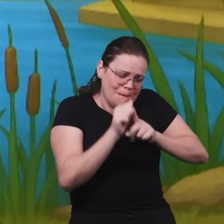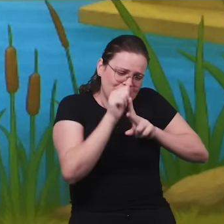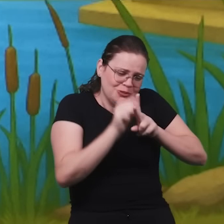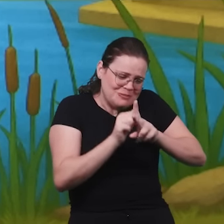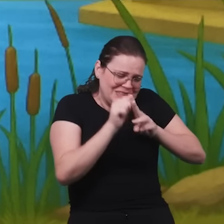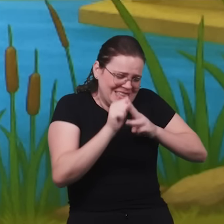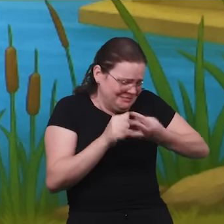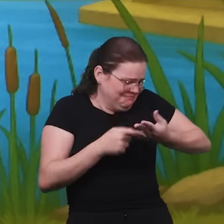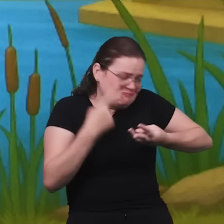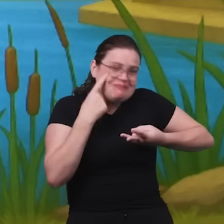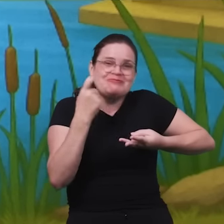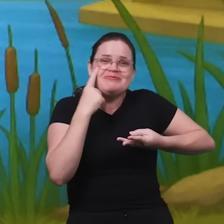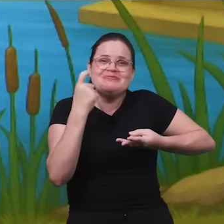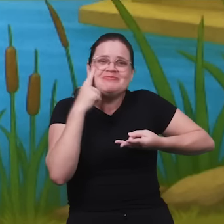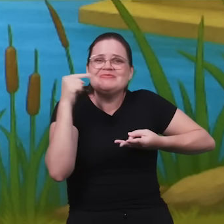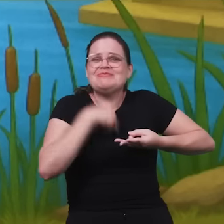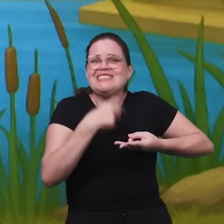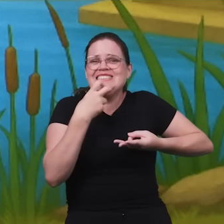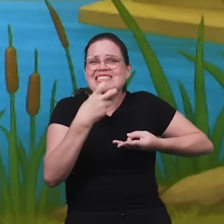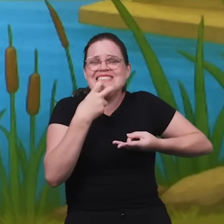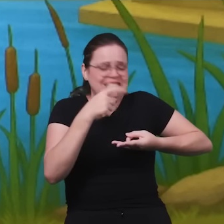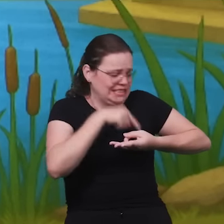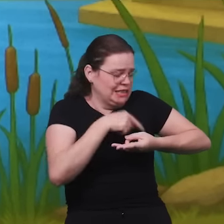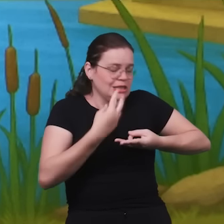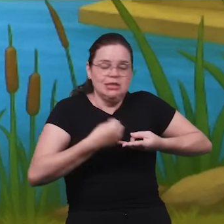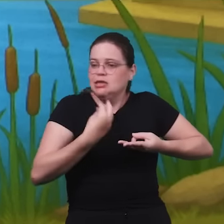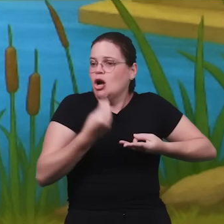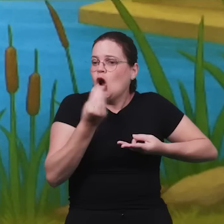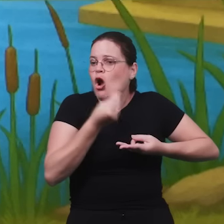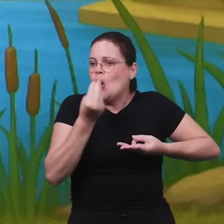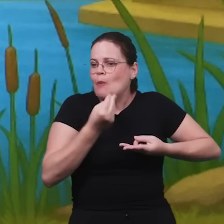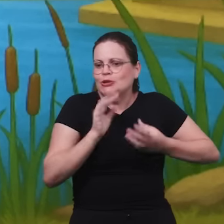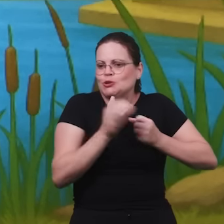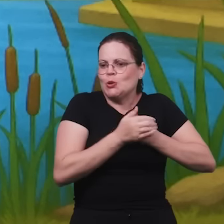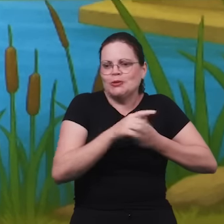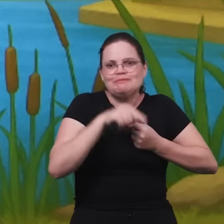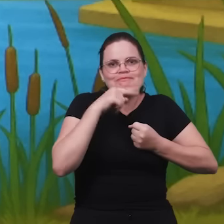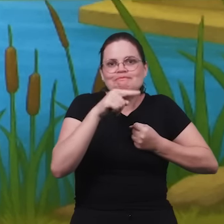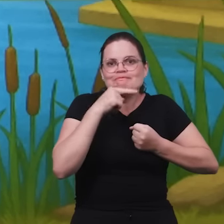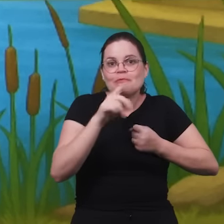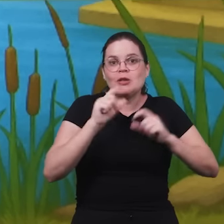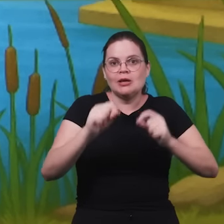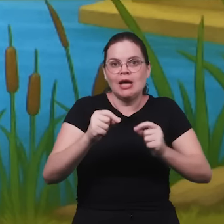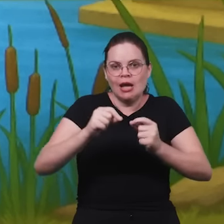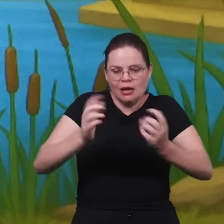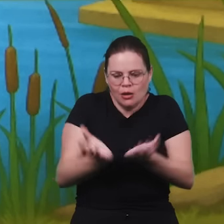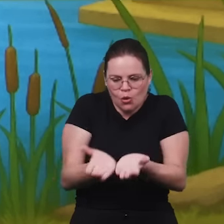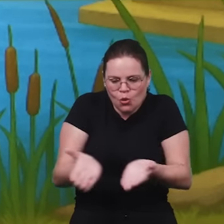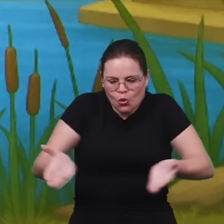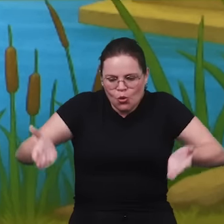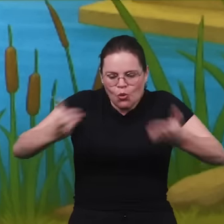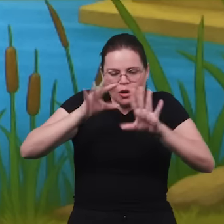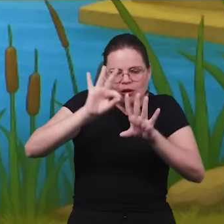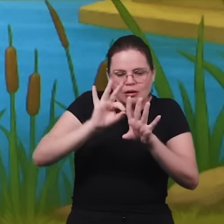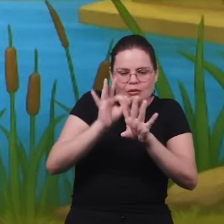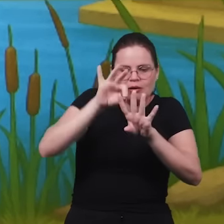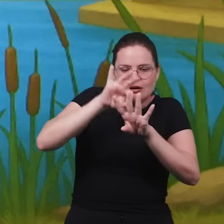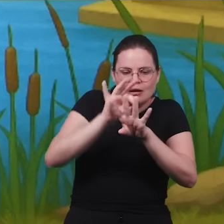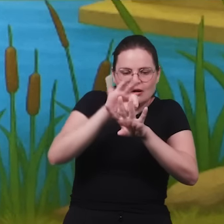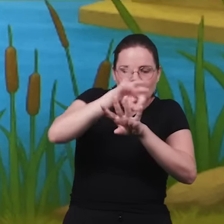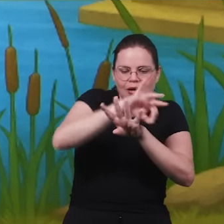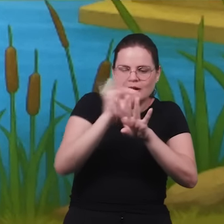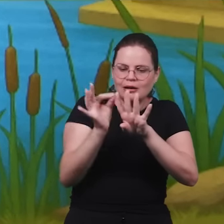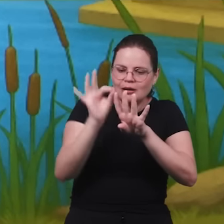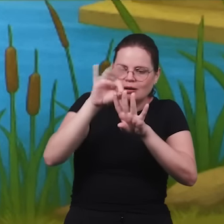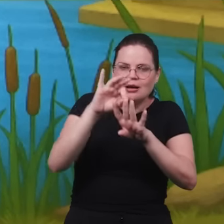não dava mais para escondê-lo, prepararam um cesto de juncos, betumado por dentro e por fora, para